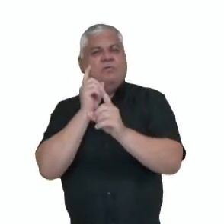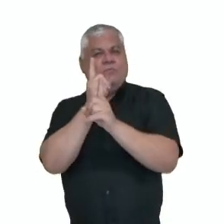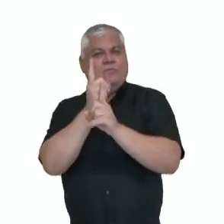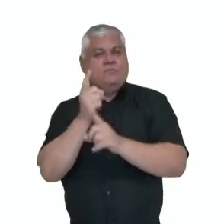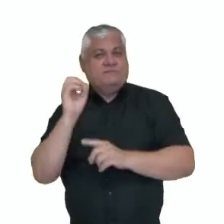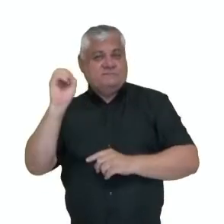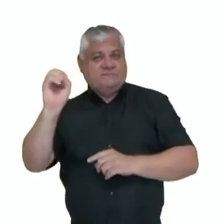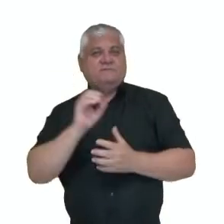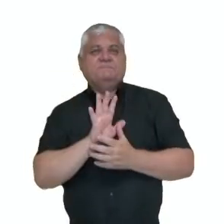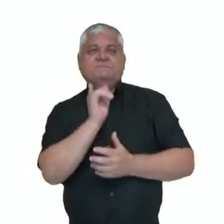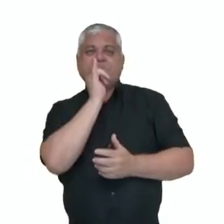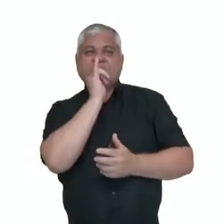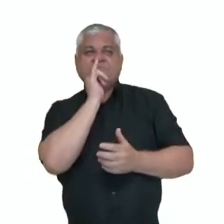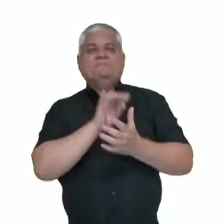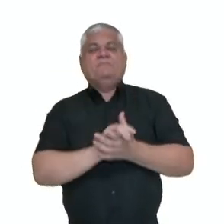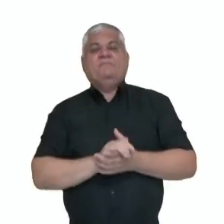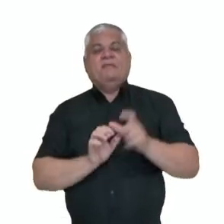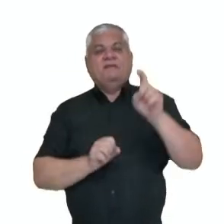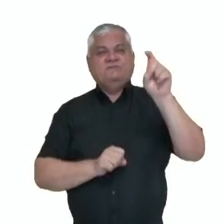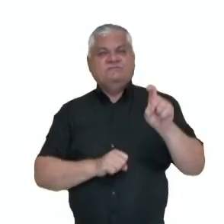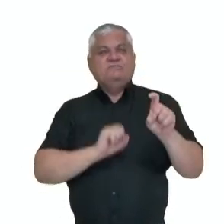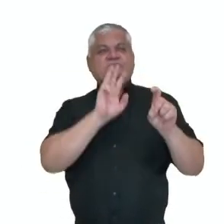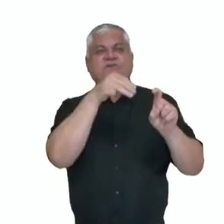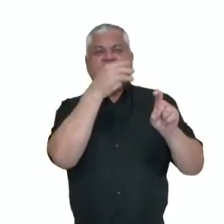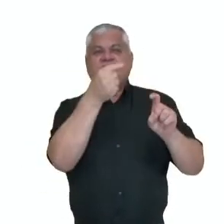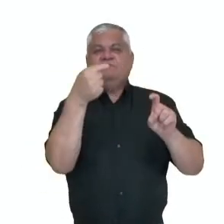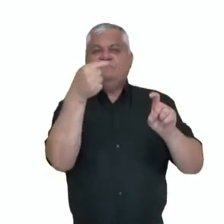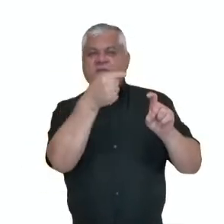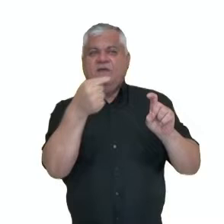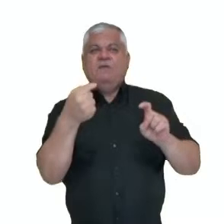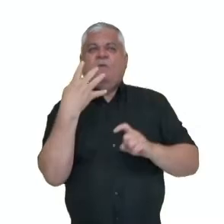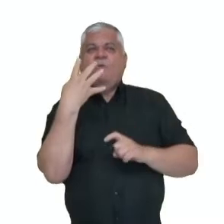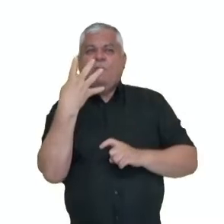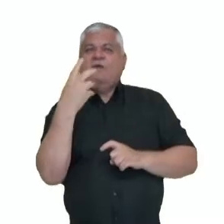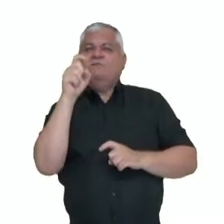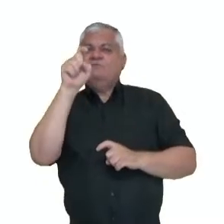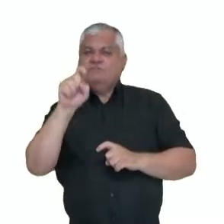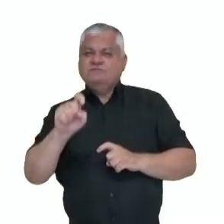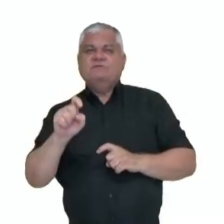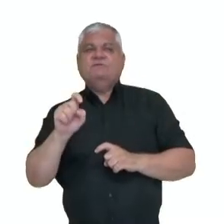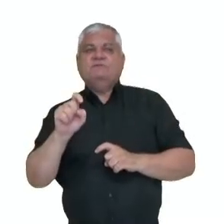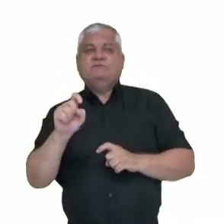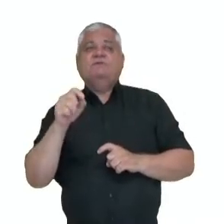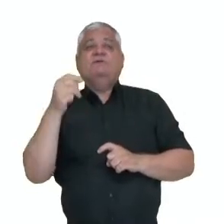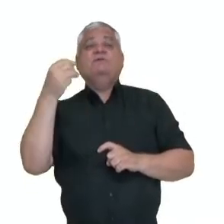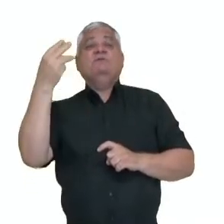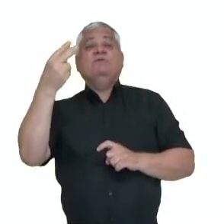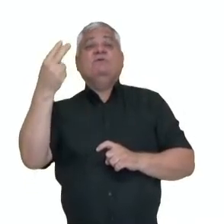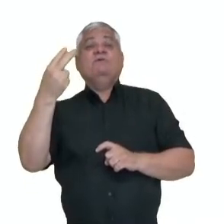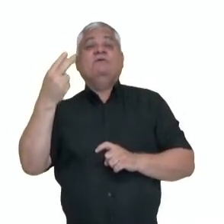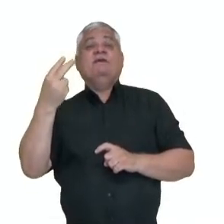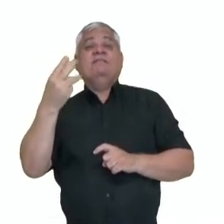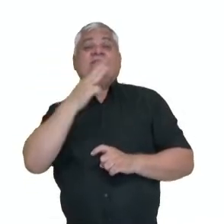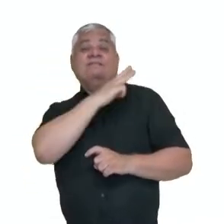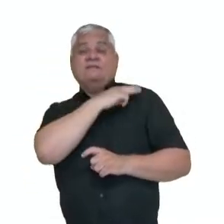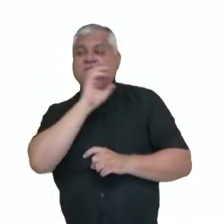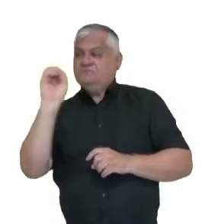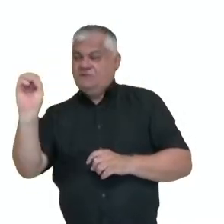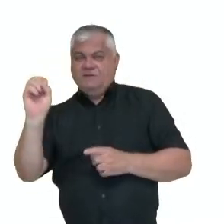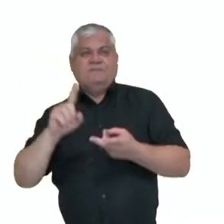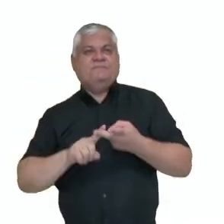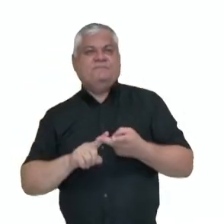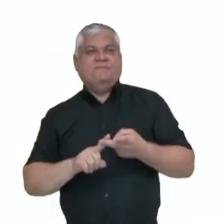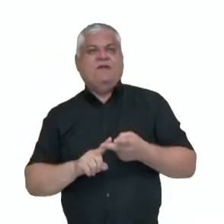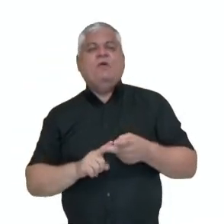Por exemplo, aqui, eu tenho essa equação polinomial aqui de terceiro grau que está igual a 0.